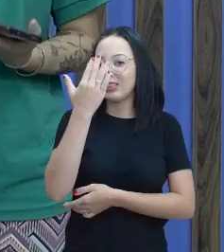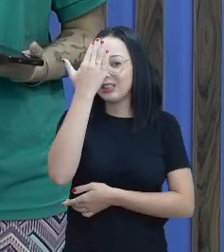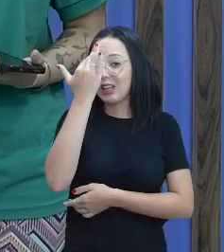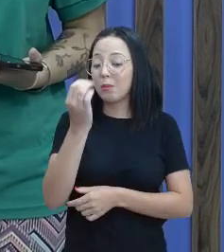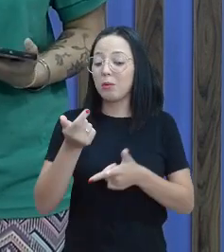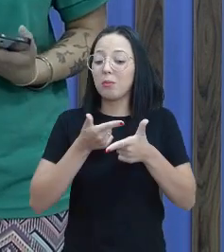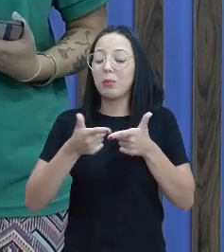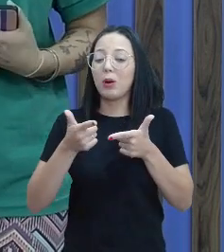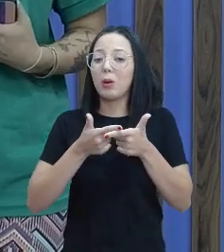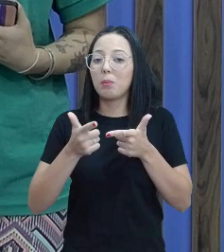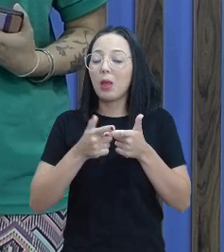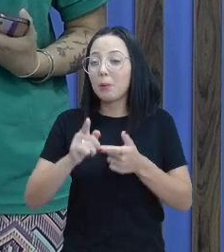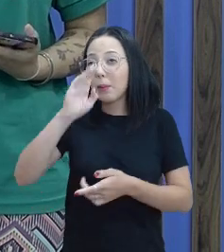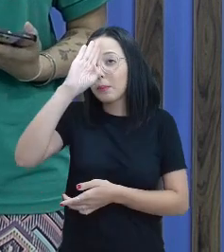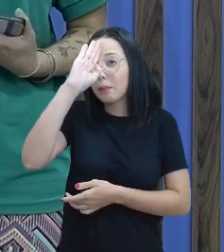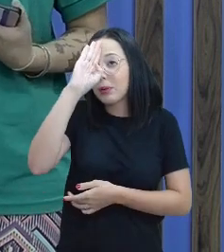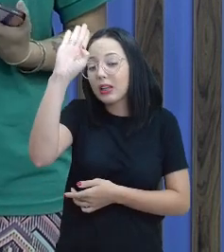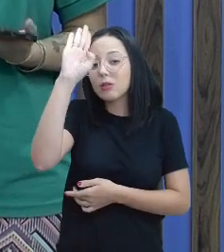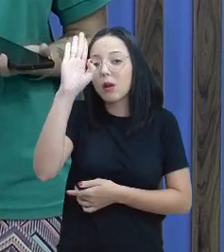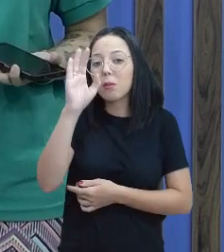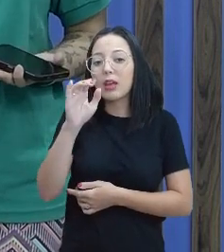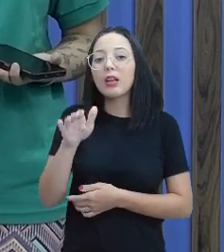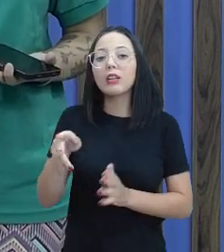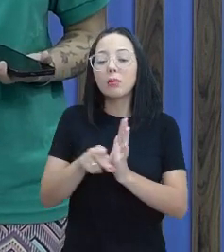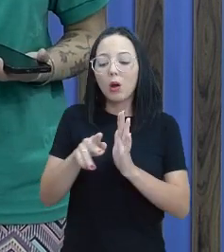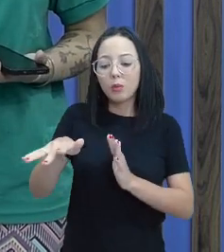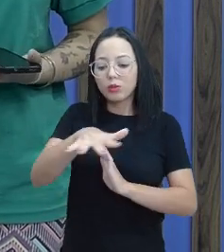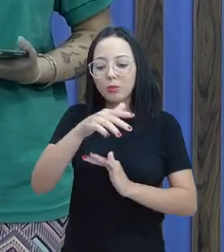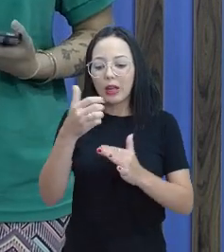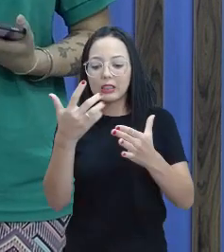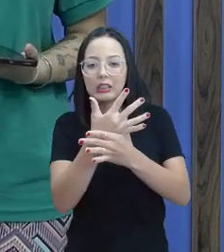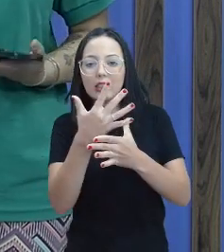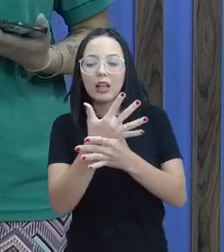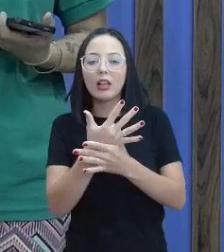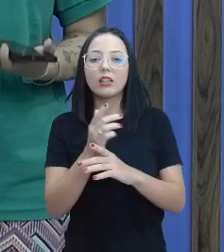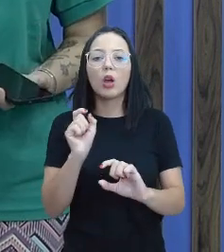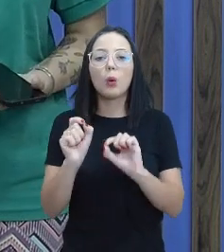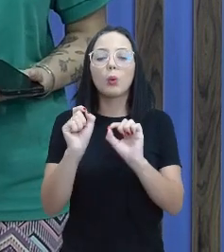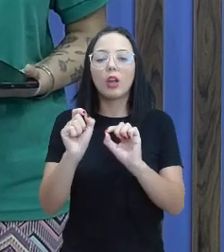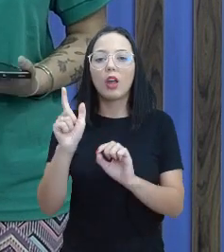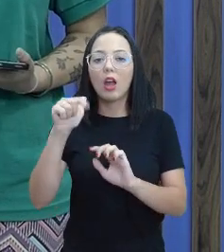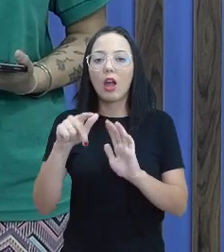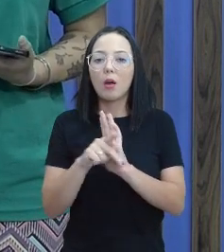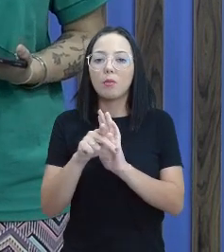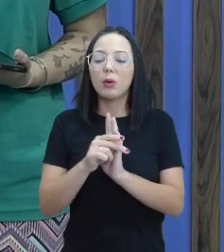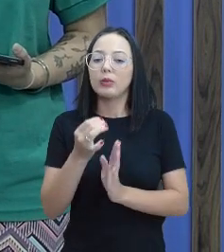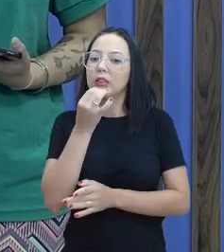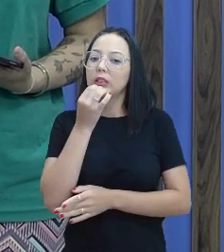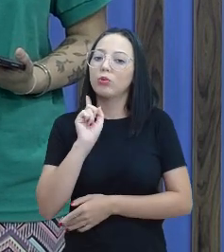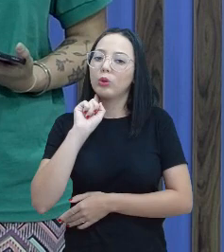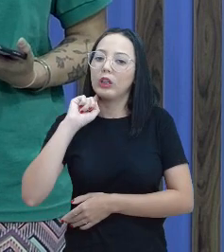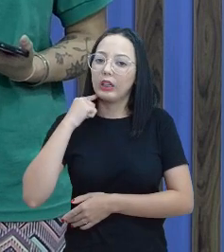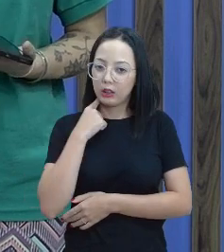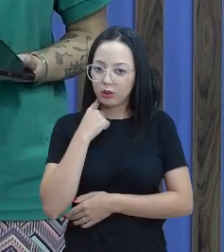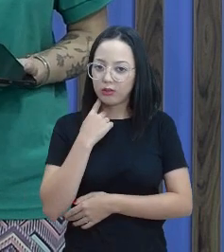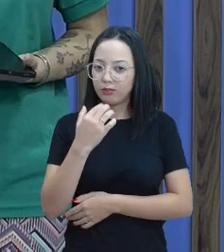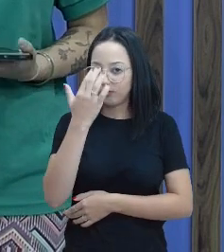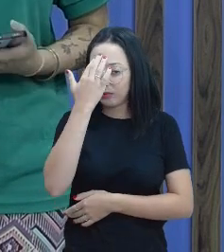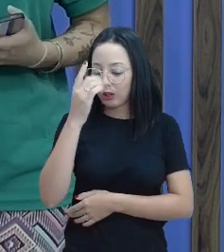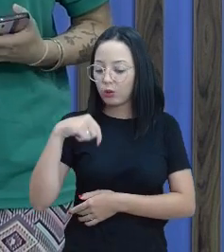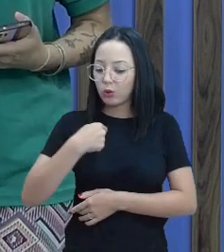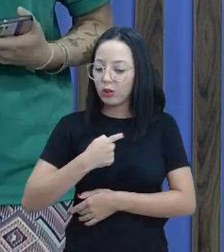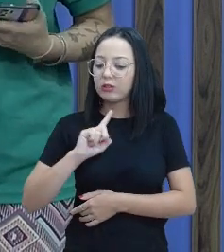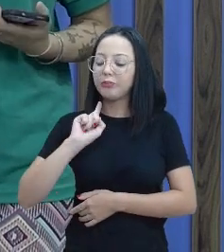grande problema, principalmente para os espaços urbanos, né, é essa questão do lixo, dos nossos